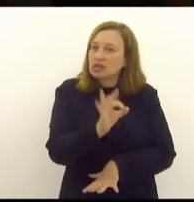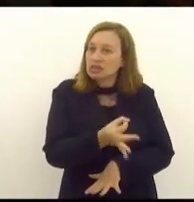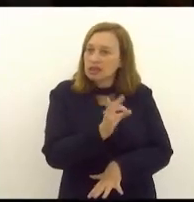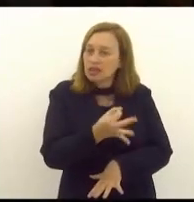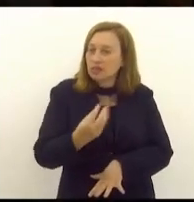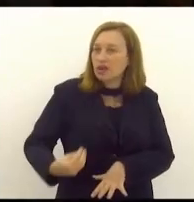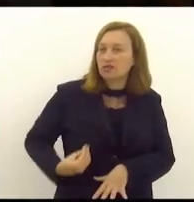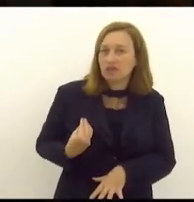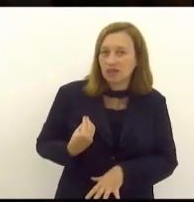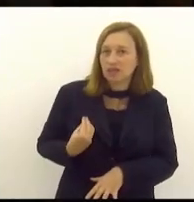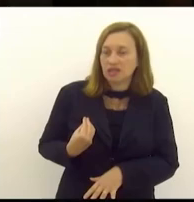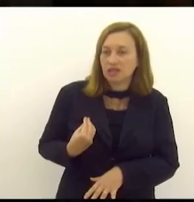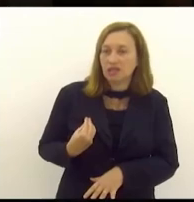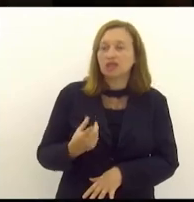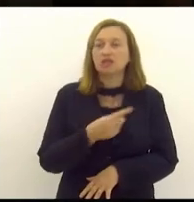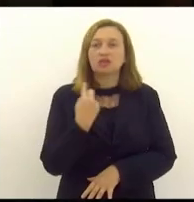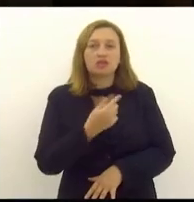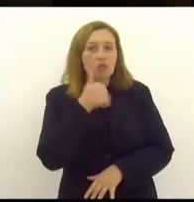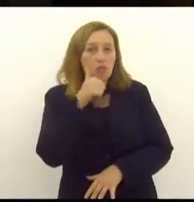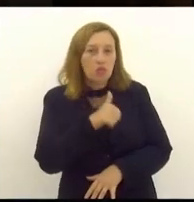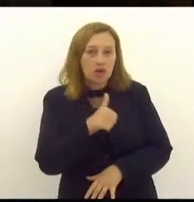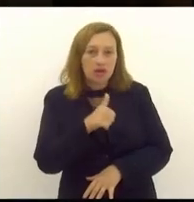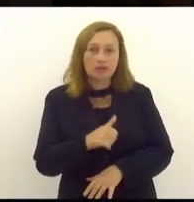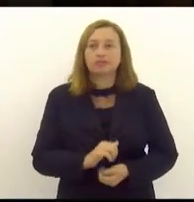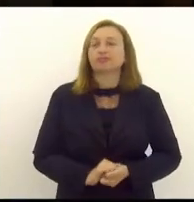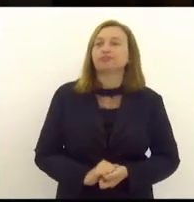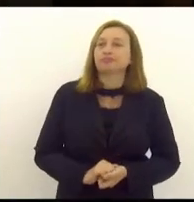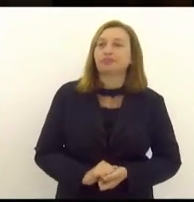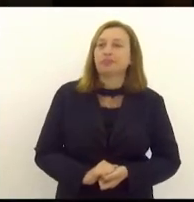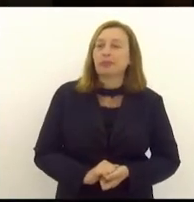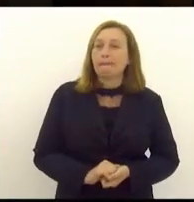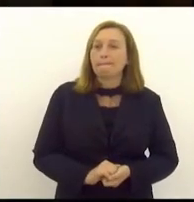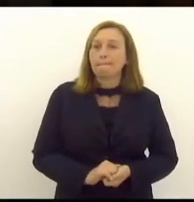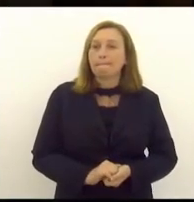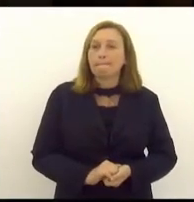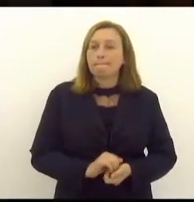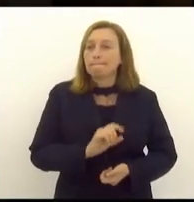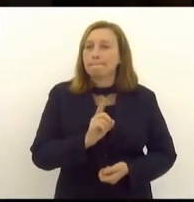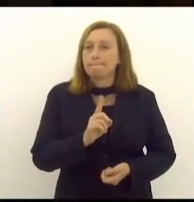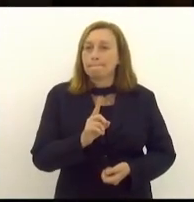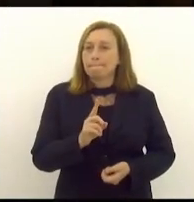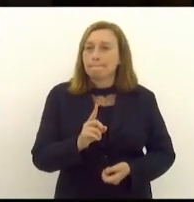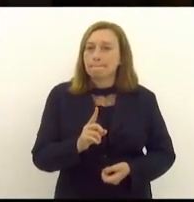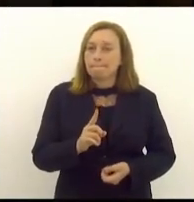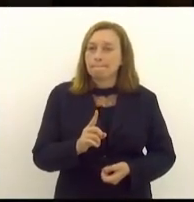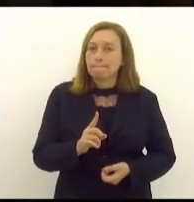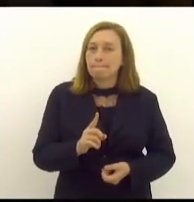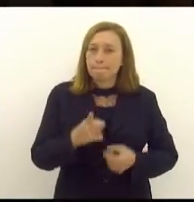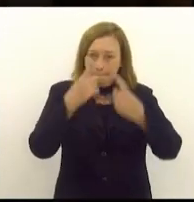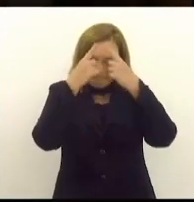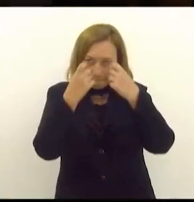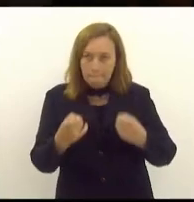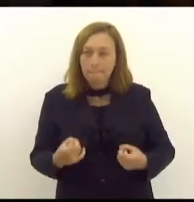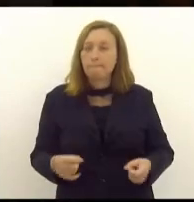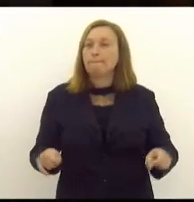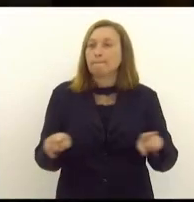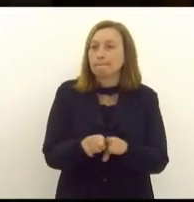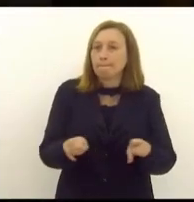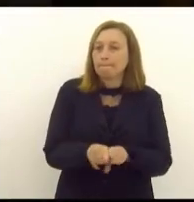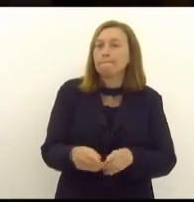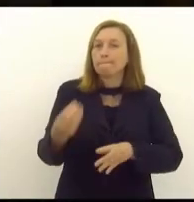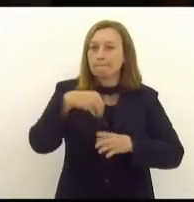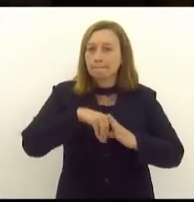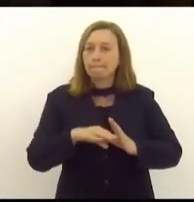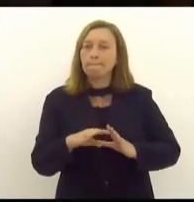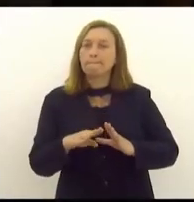para a vida da nossa das nossas mulheres para que elas não sejam as próximas vítimas também dentro da estrutura